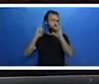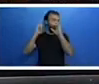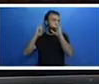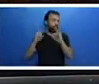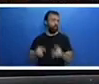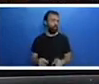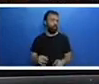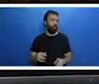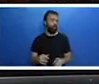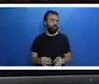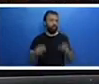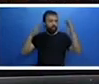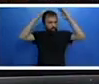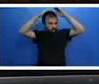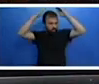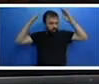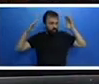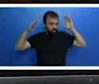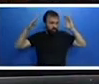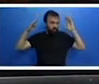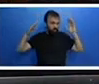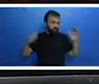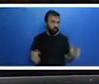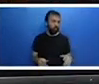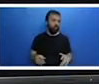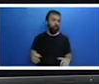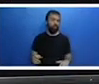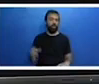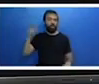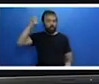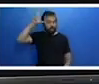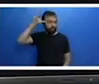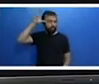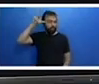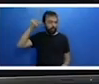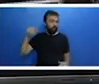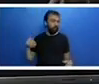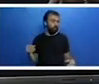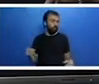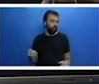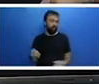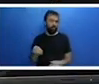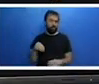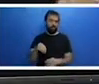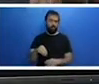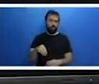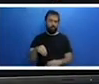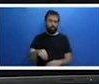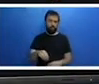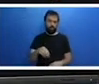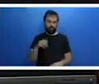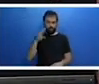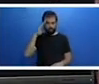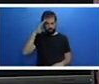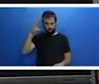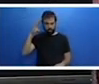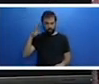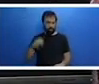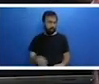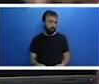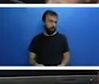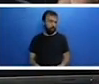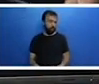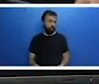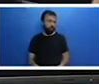temos os valores, né? A rainha vale 9 pontos, as torres vale 5, o bispo 3, cavalo 3 e o peão 1. O rei não tem, porque na